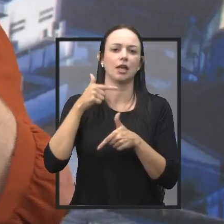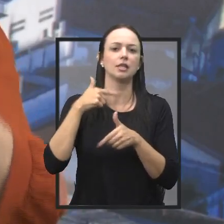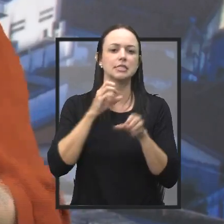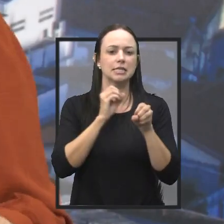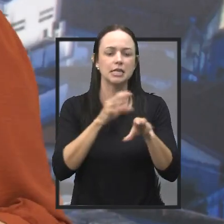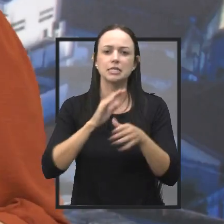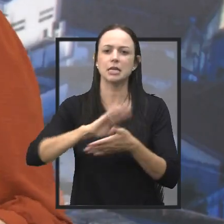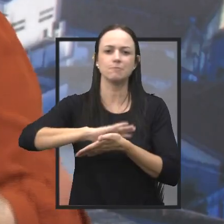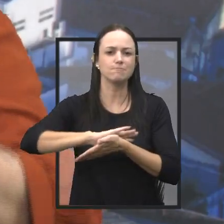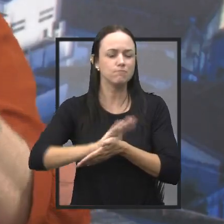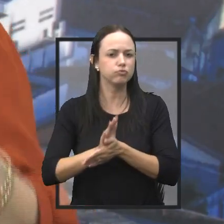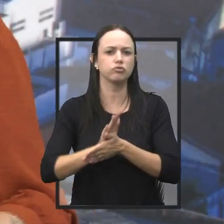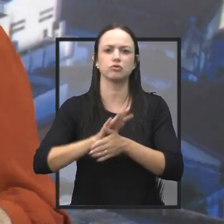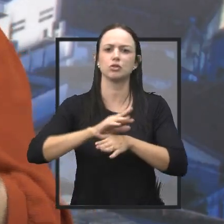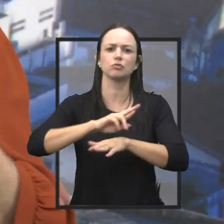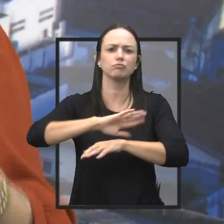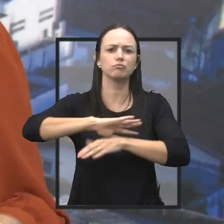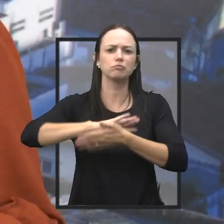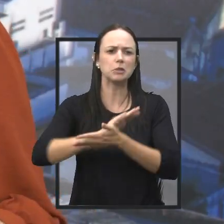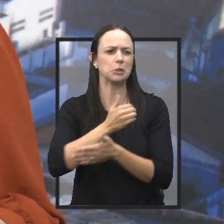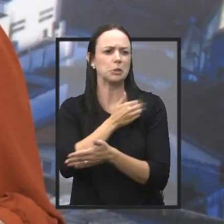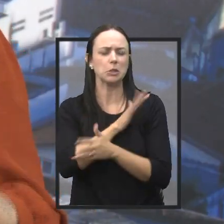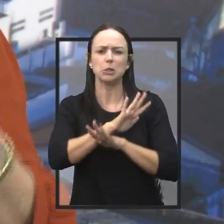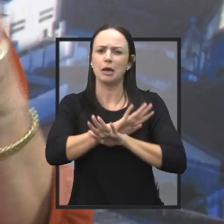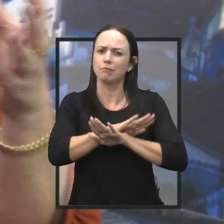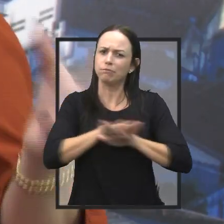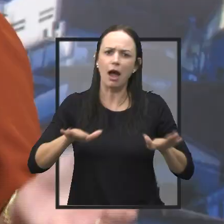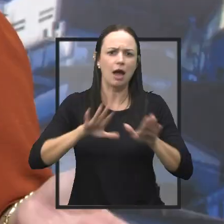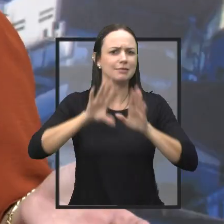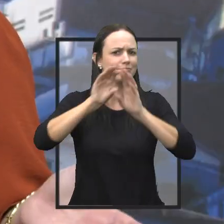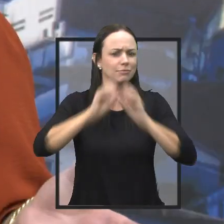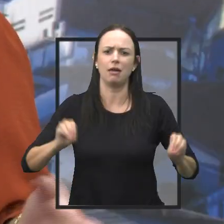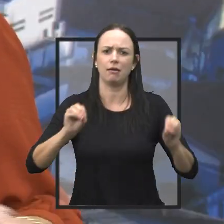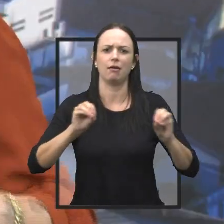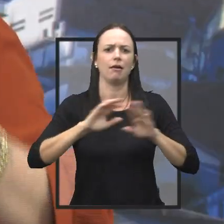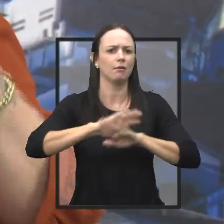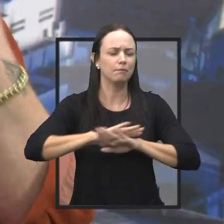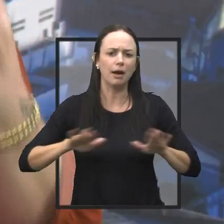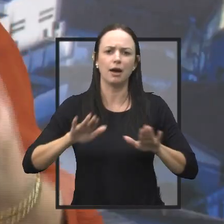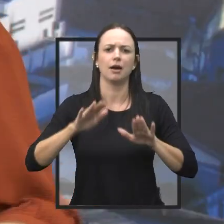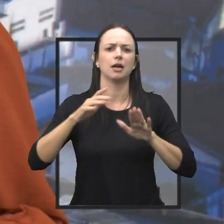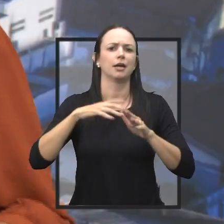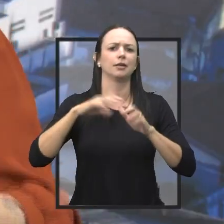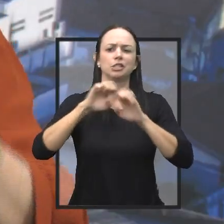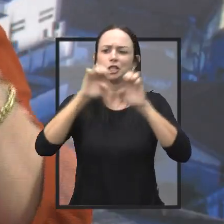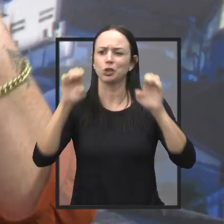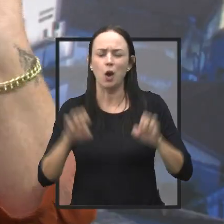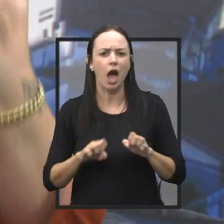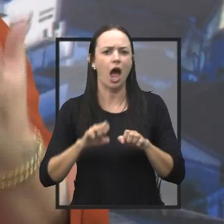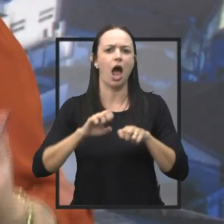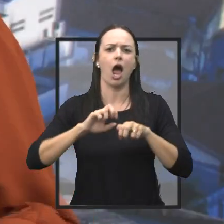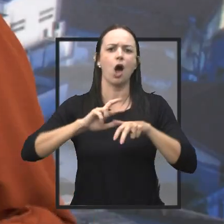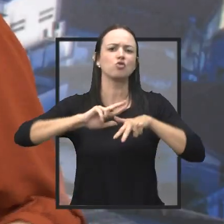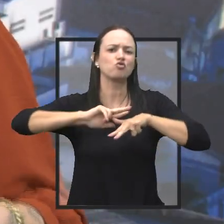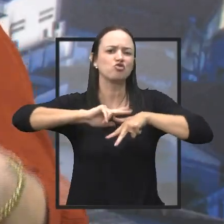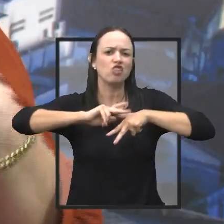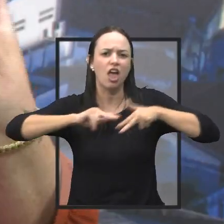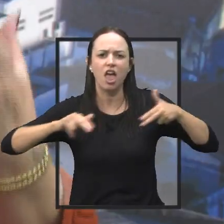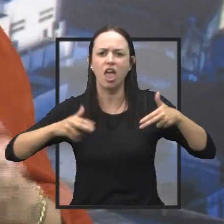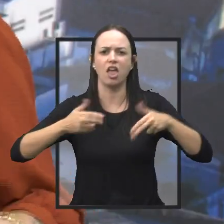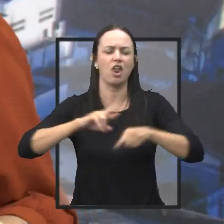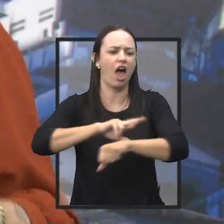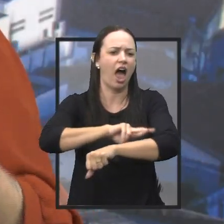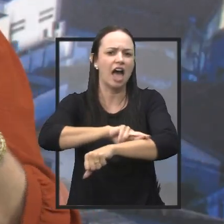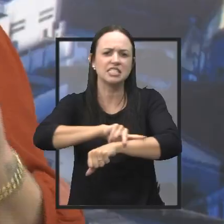antidiscriminatória e combater violências de todas as formas. As violências estruturais, seja a violência de gênero, a violência racial,